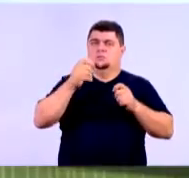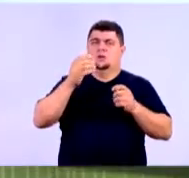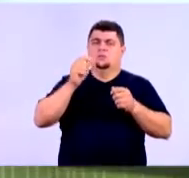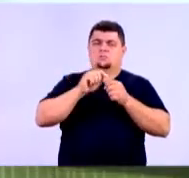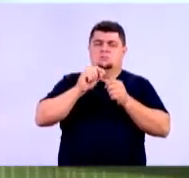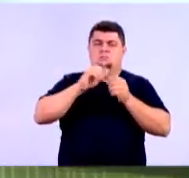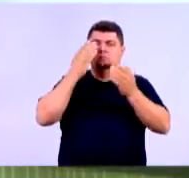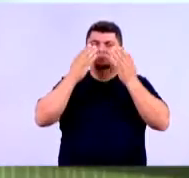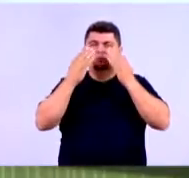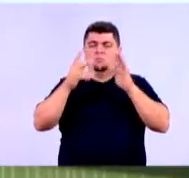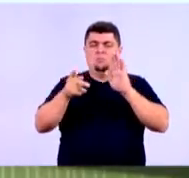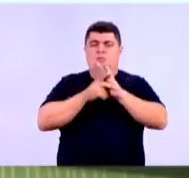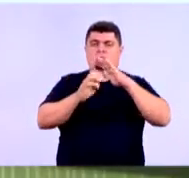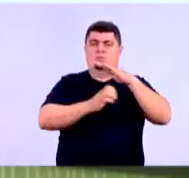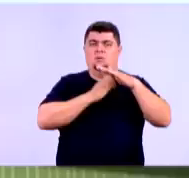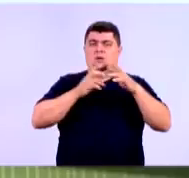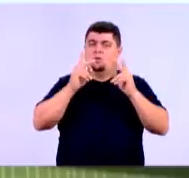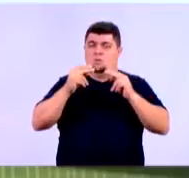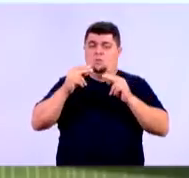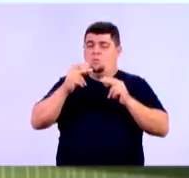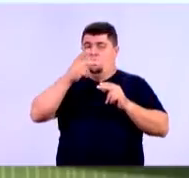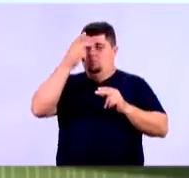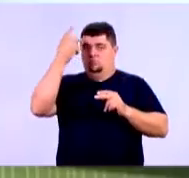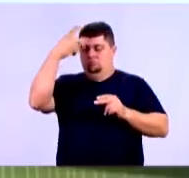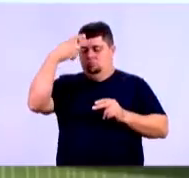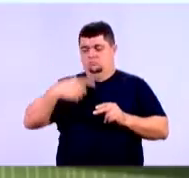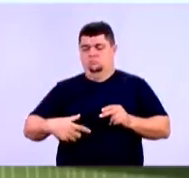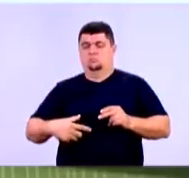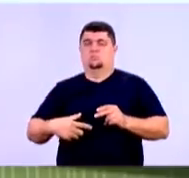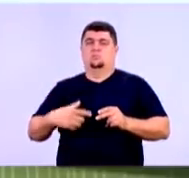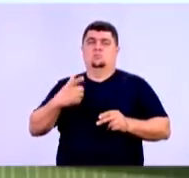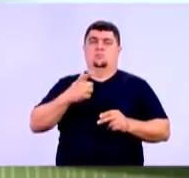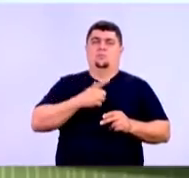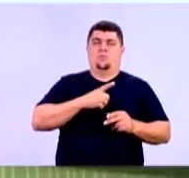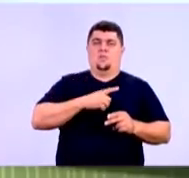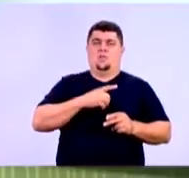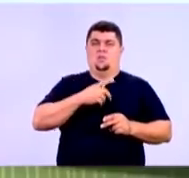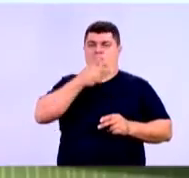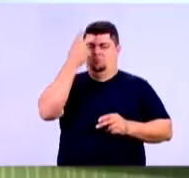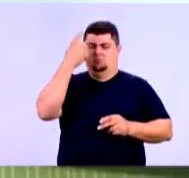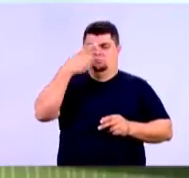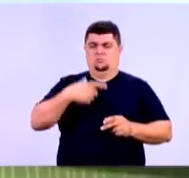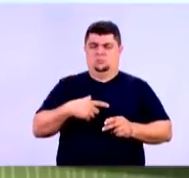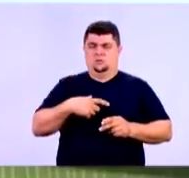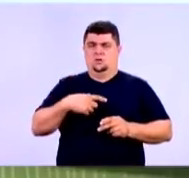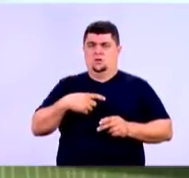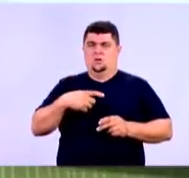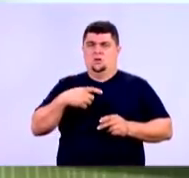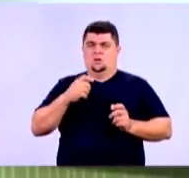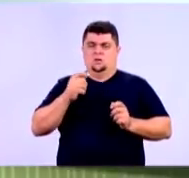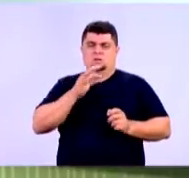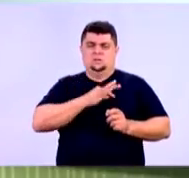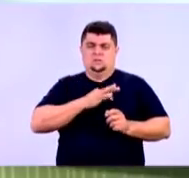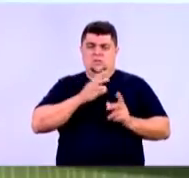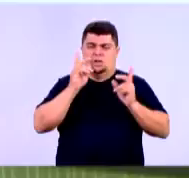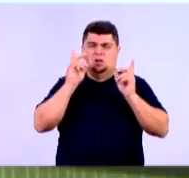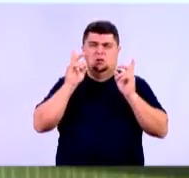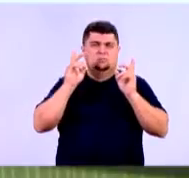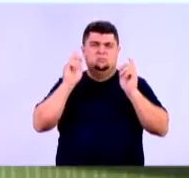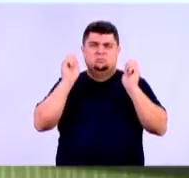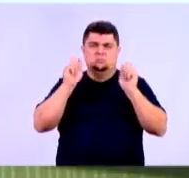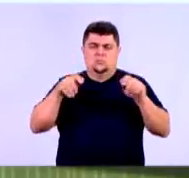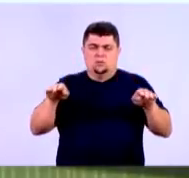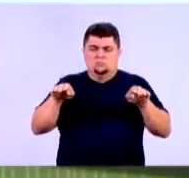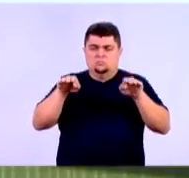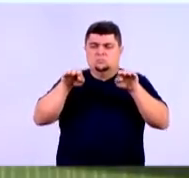ramo empresarial, também para a vida pessoal. A pessoa, a empresa está com capital coberto. Quando ela vender todos os seus bens,